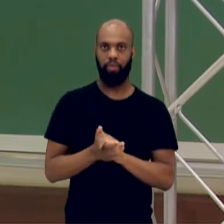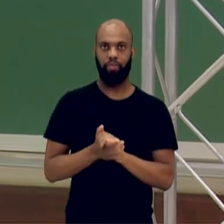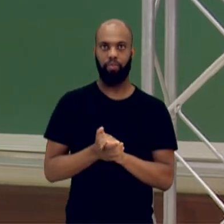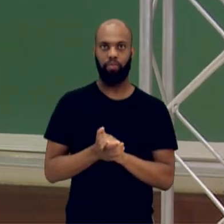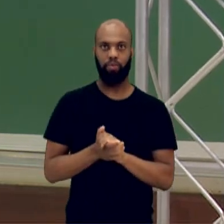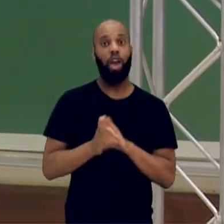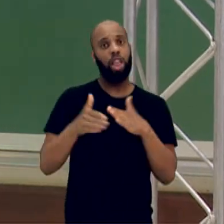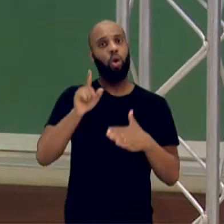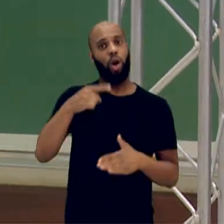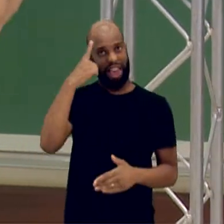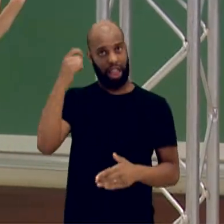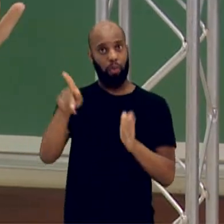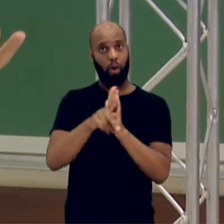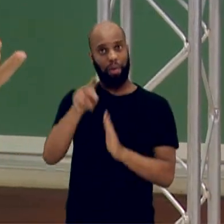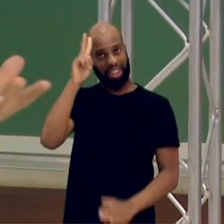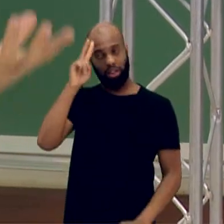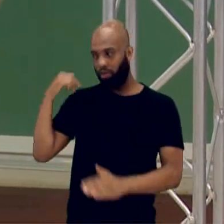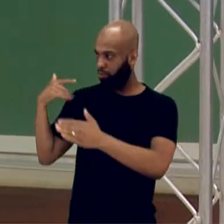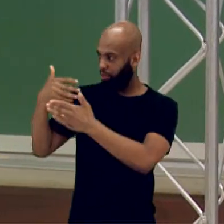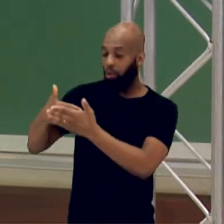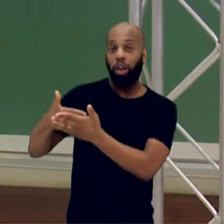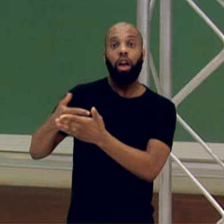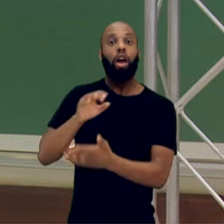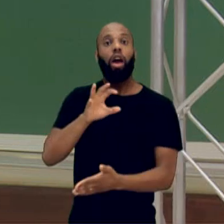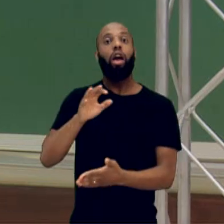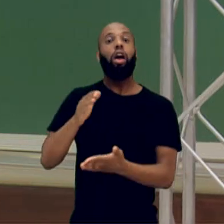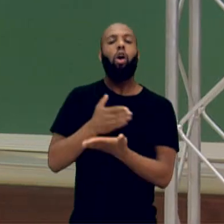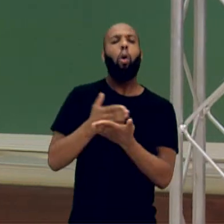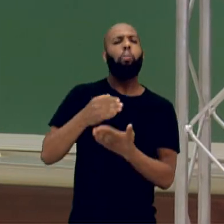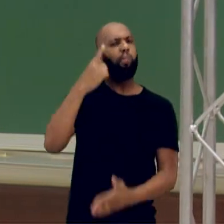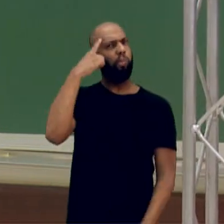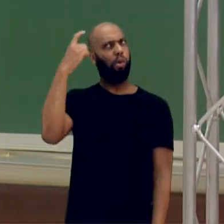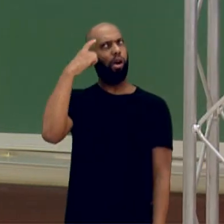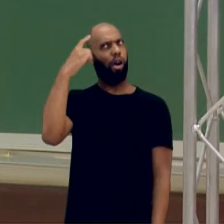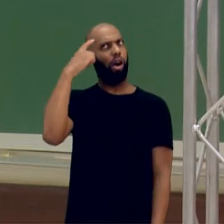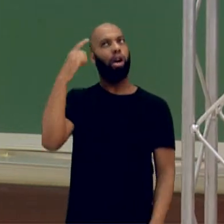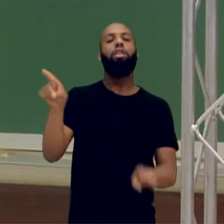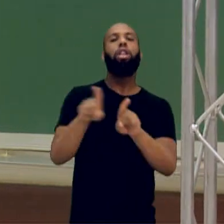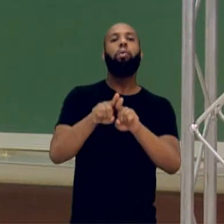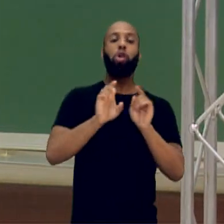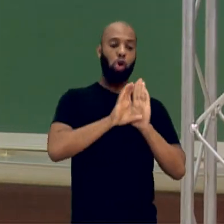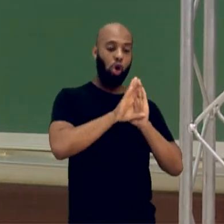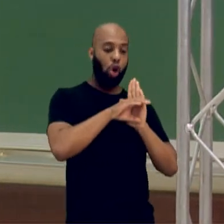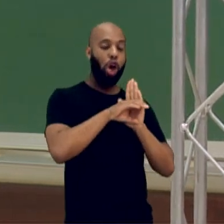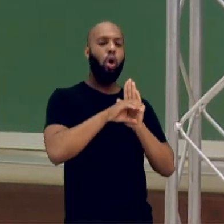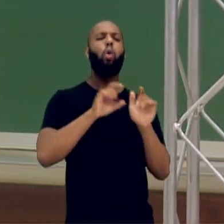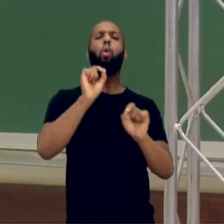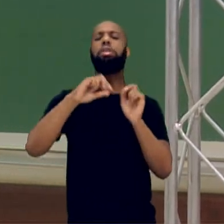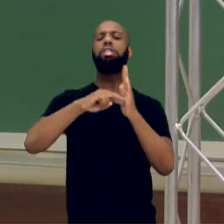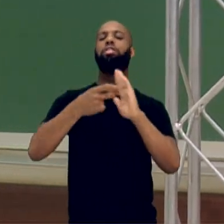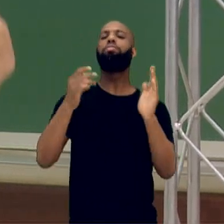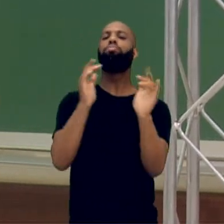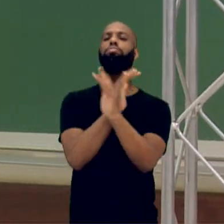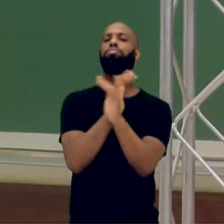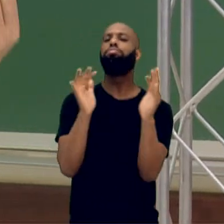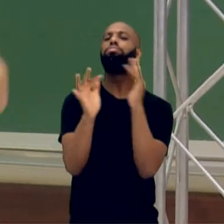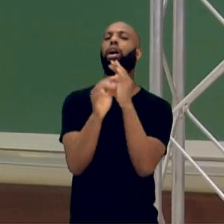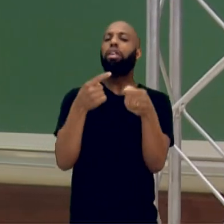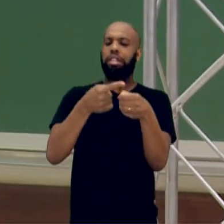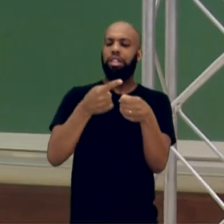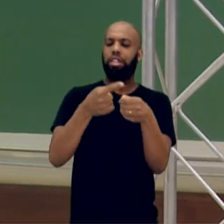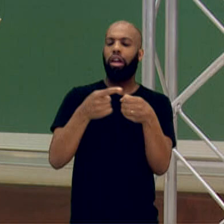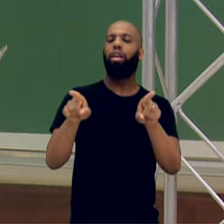pegar essa ideia da história, é aí que eu começo a pensar nesses conceitos de aglomerados urbanos, de cidade,